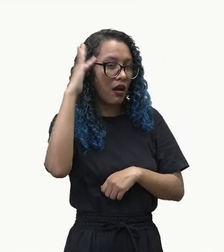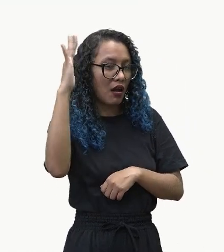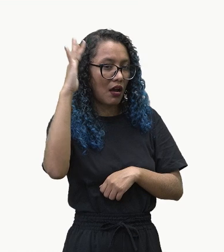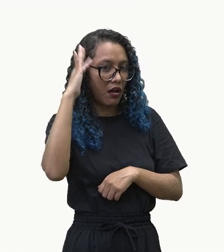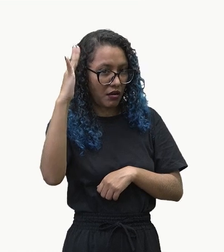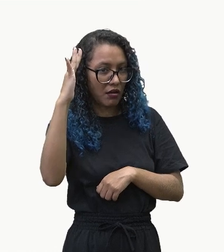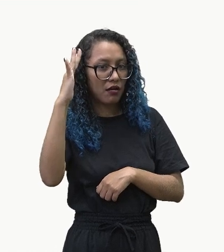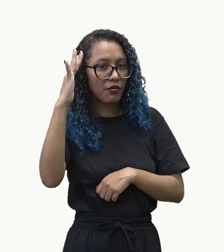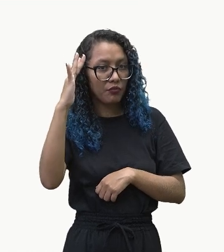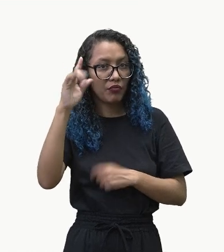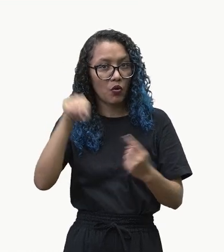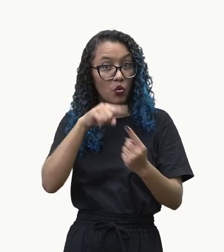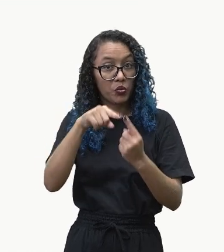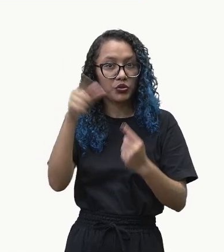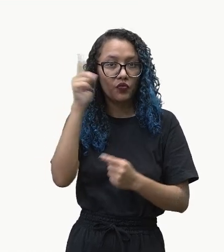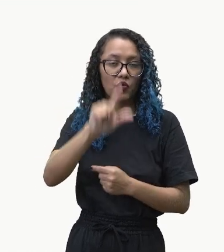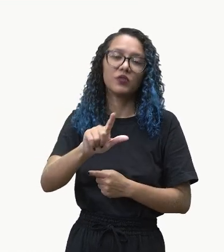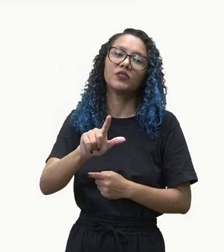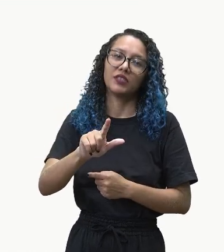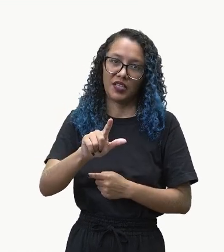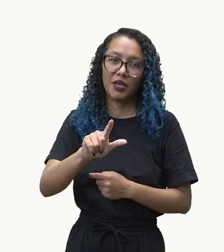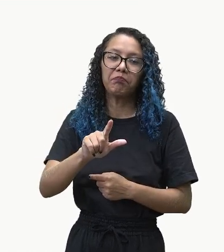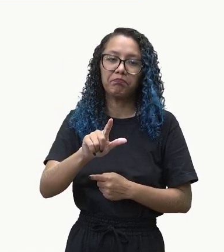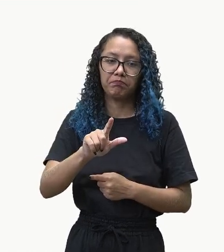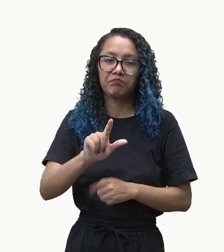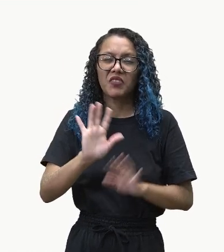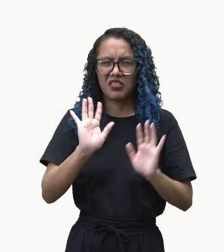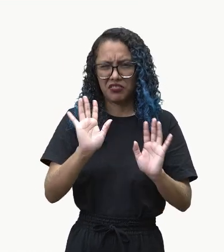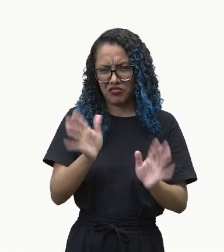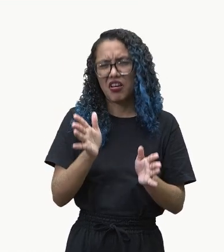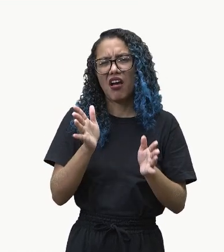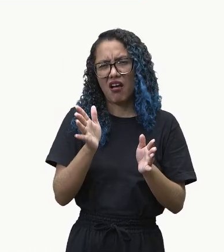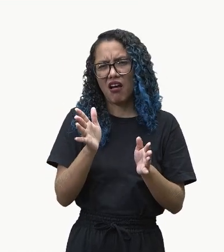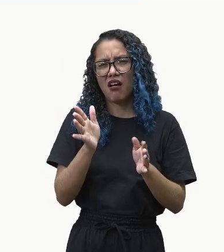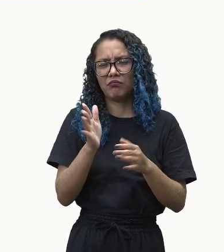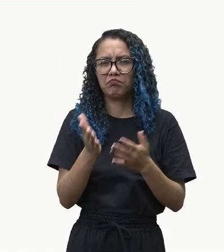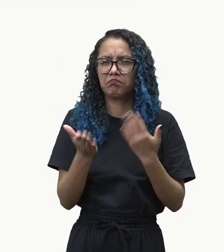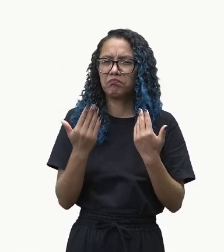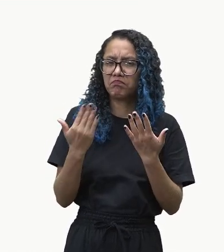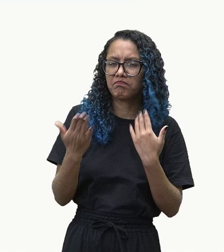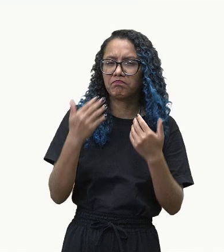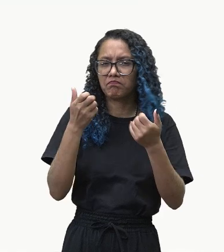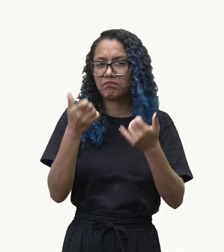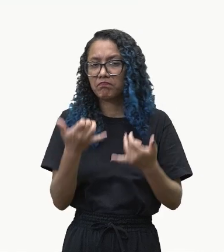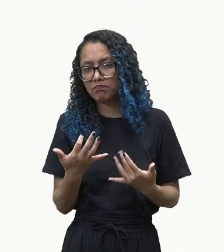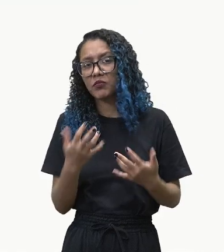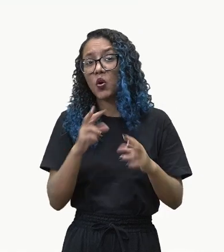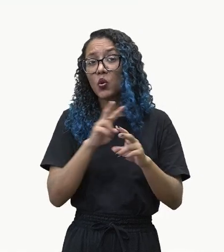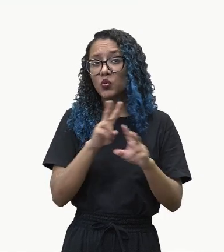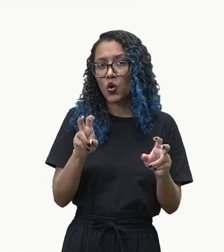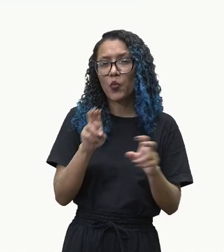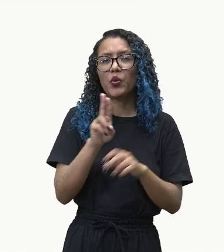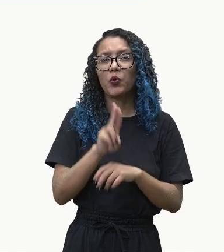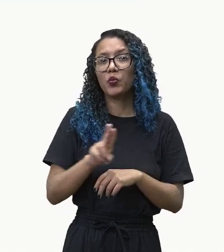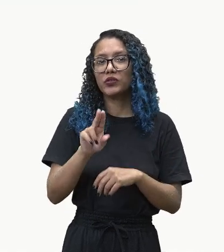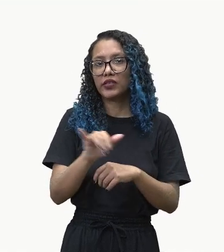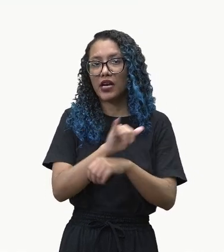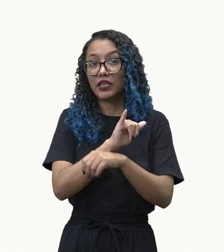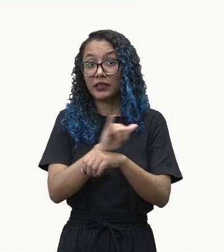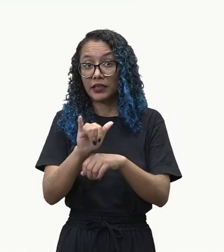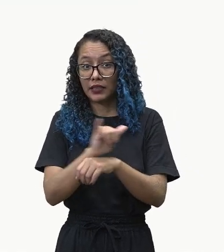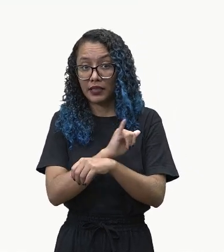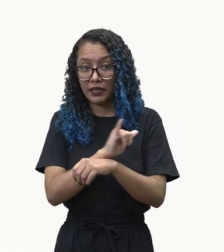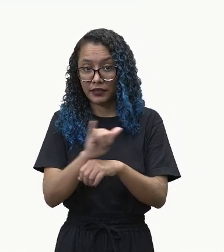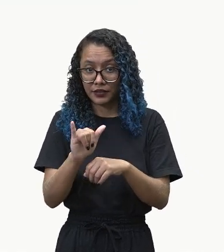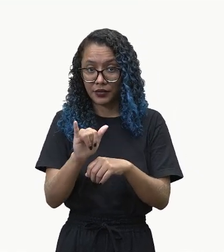seu objetivo. A gente conversou sobre isso, né? Sobre utilizarmos esses recursos para fazer com